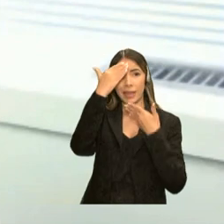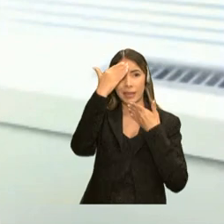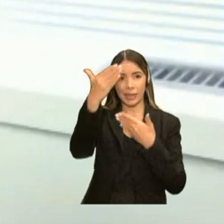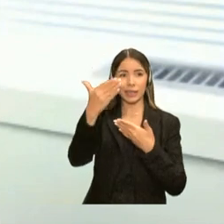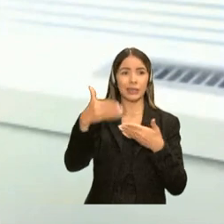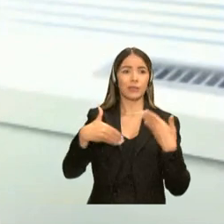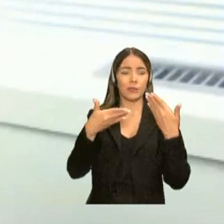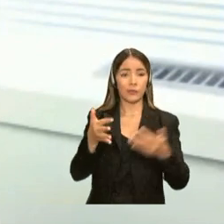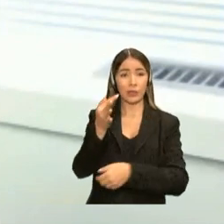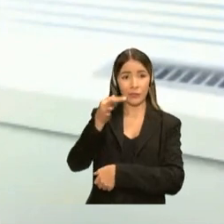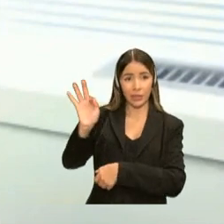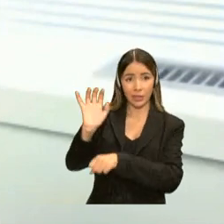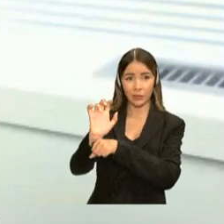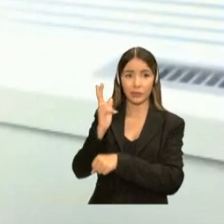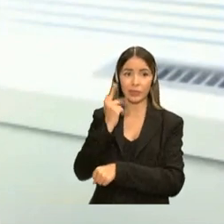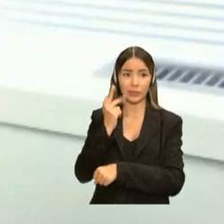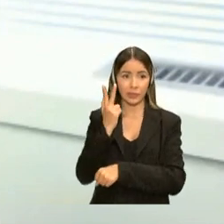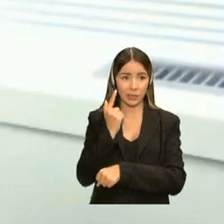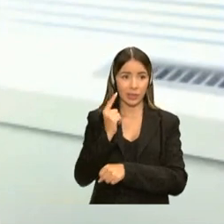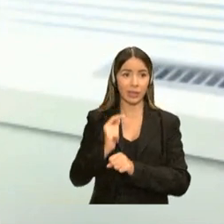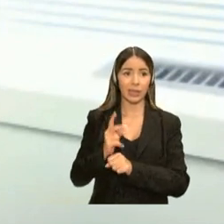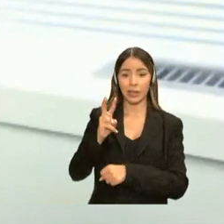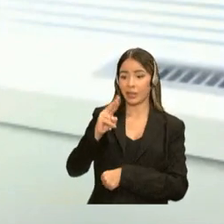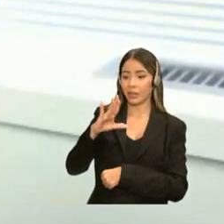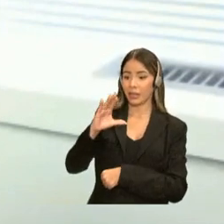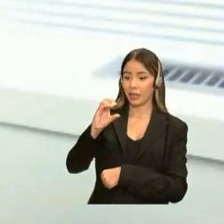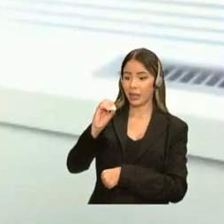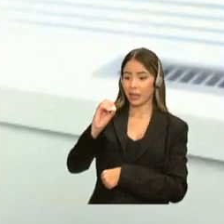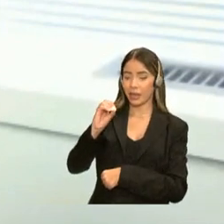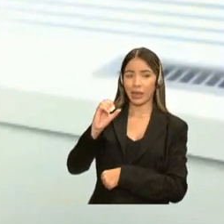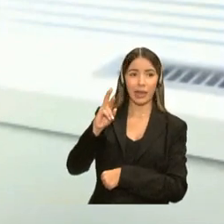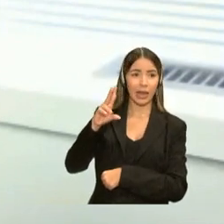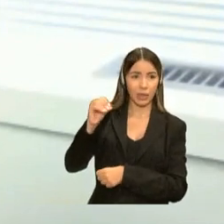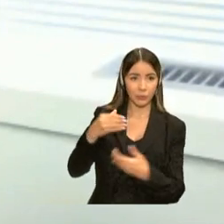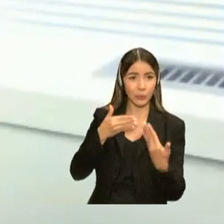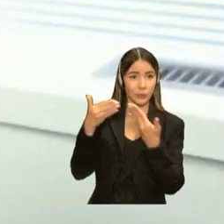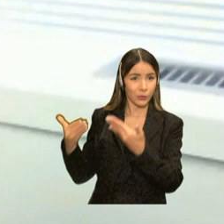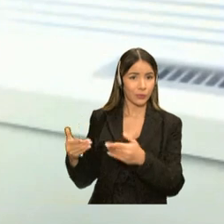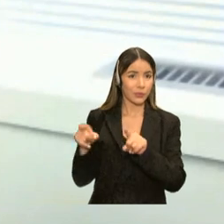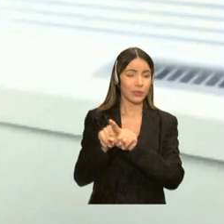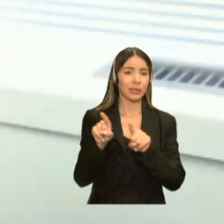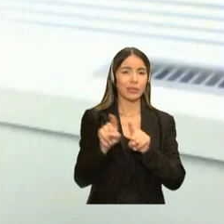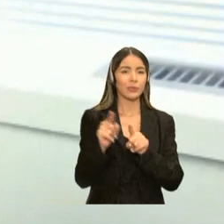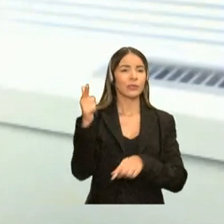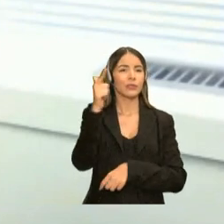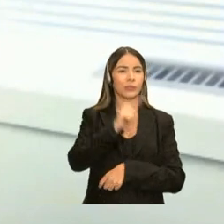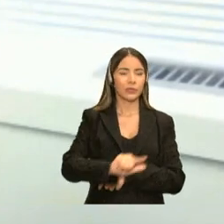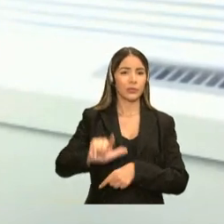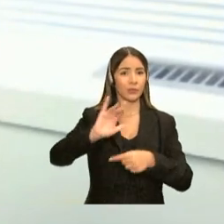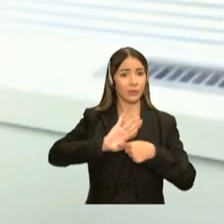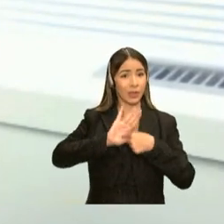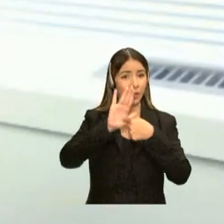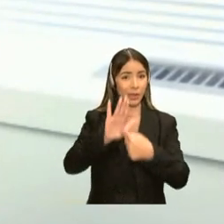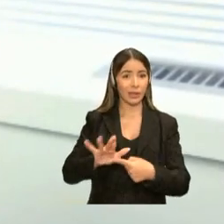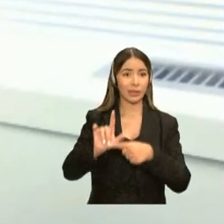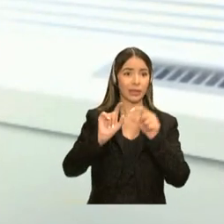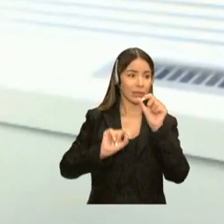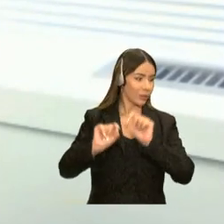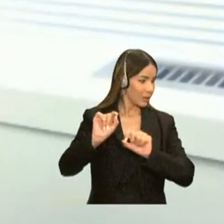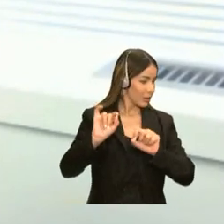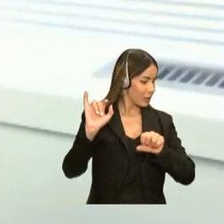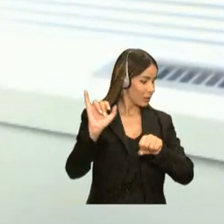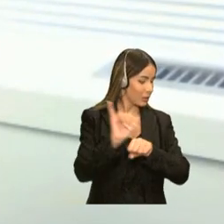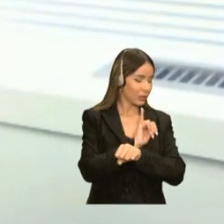na pessoa do presidente Ricardo Cavalcante, e mais uma vez aí colocar e apresentar a estratégia de